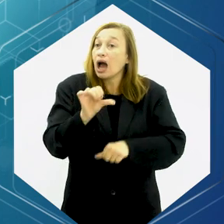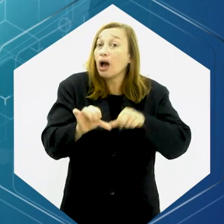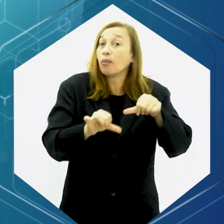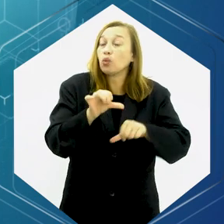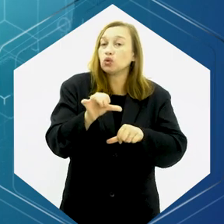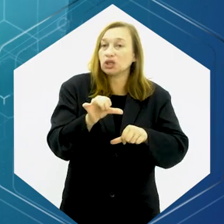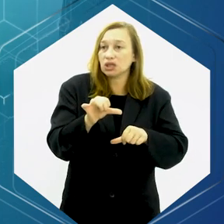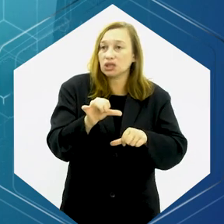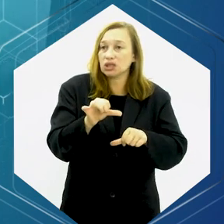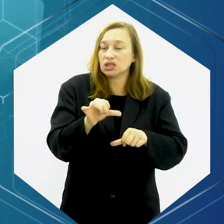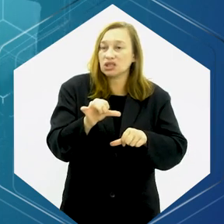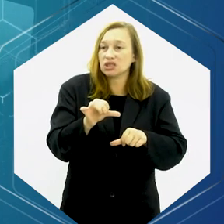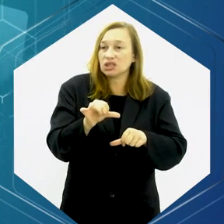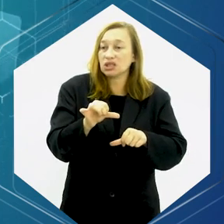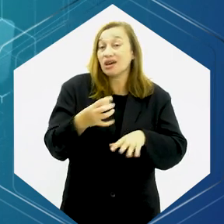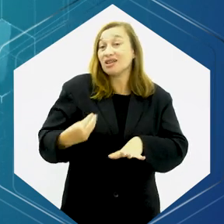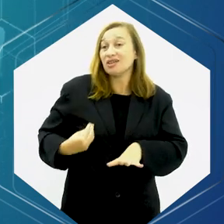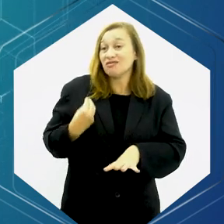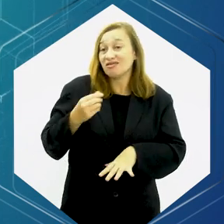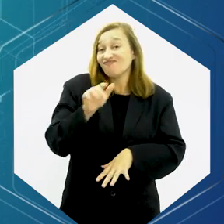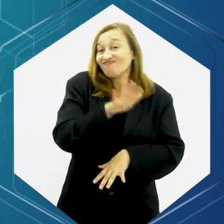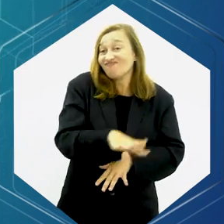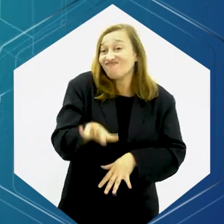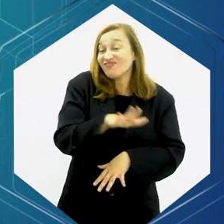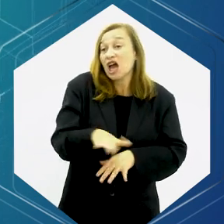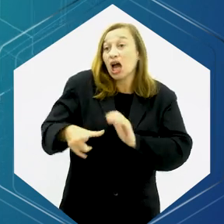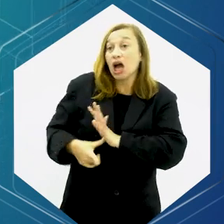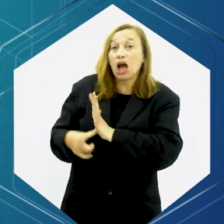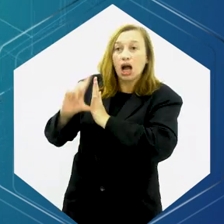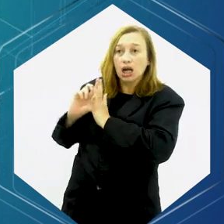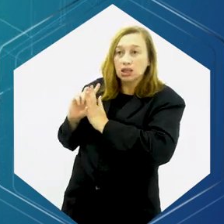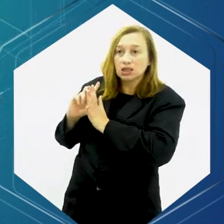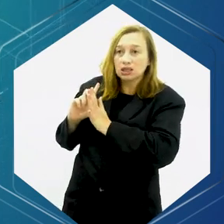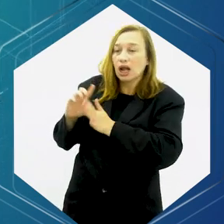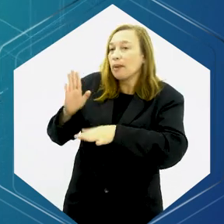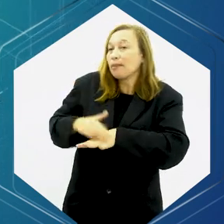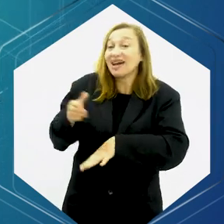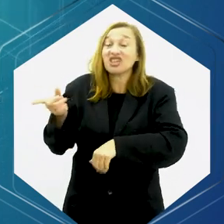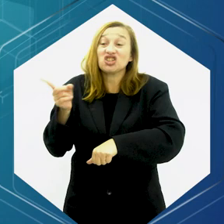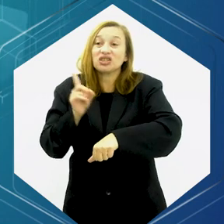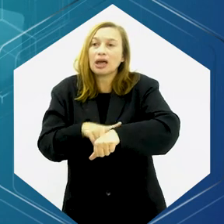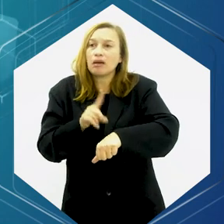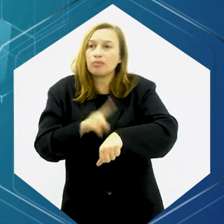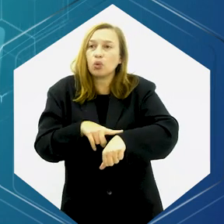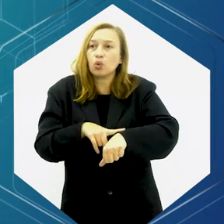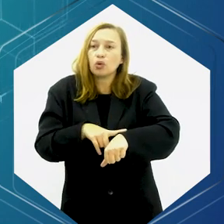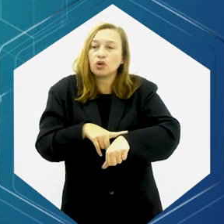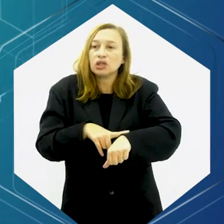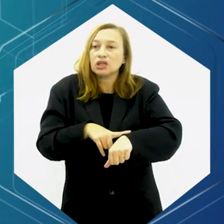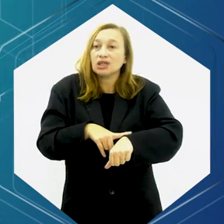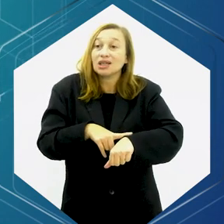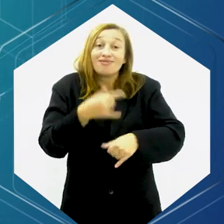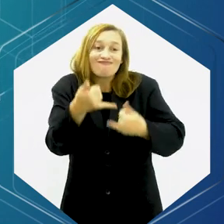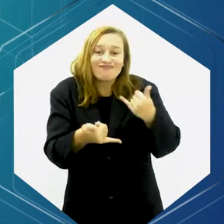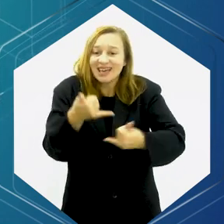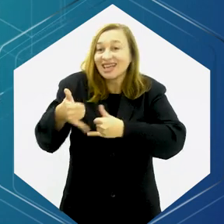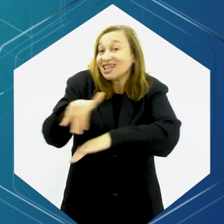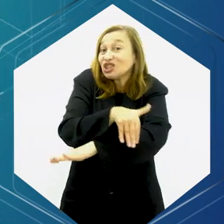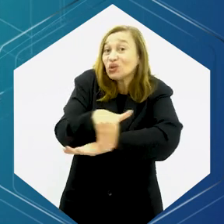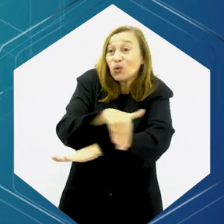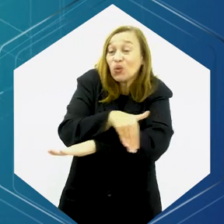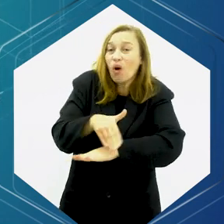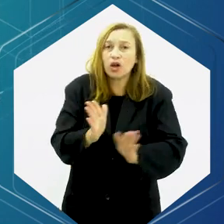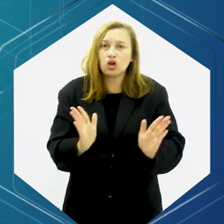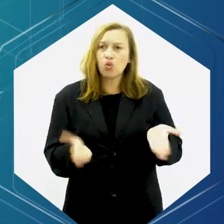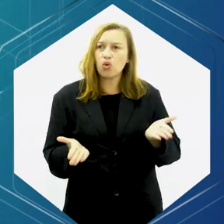eh a mudança desse estilo de vida dessas crianças né que antes ela passar com mais tempo eh em